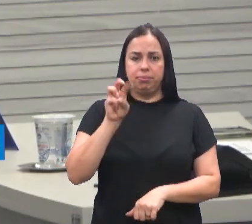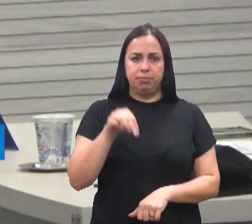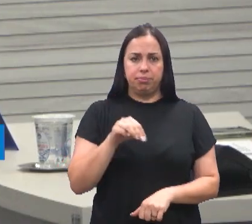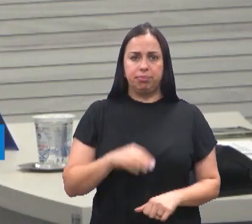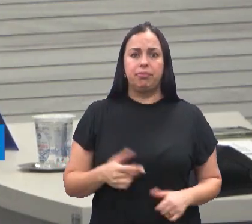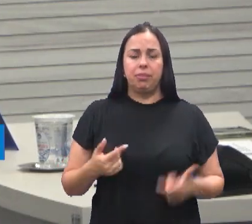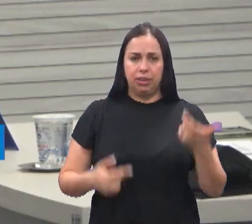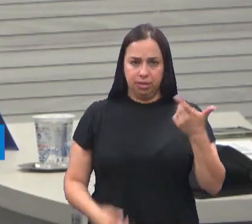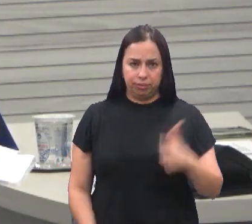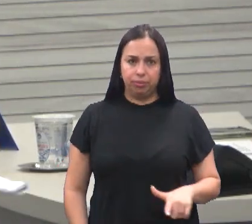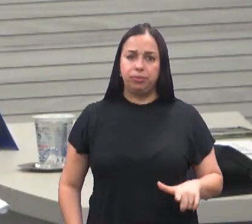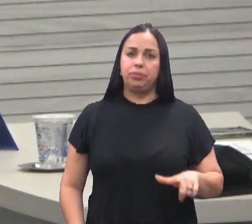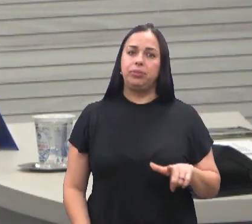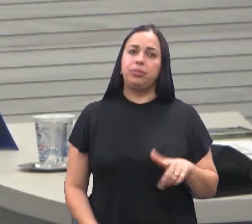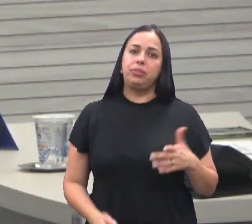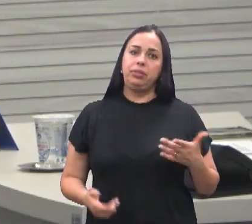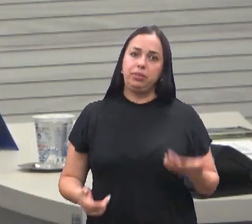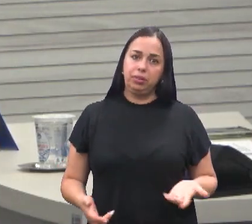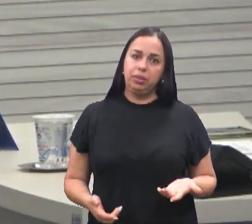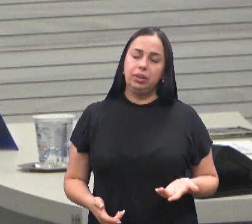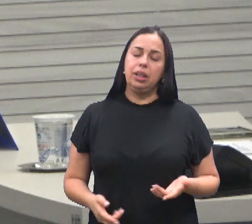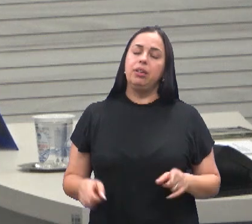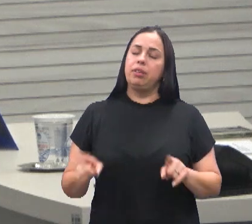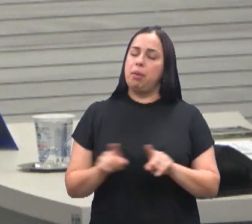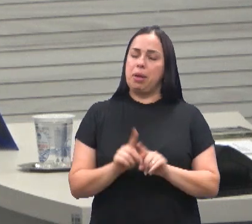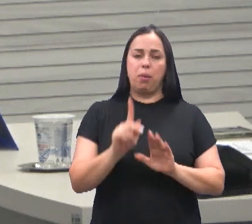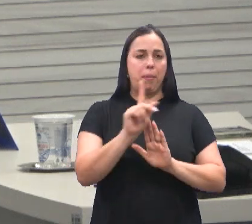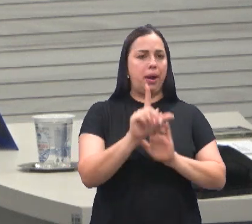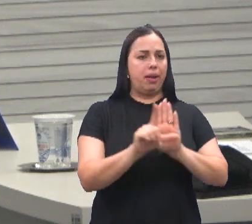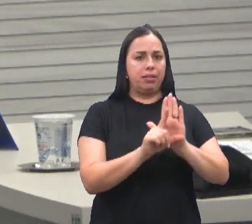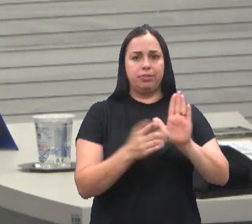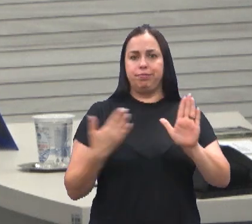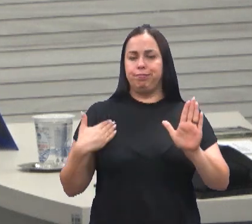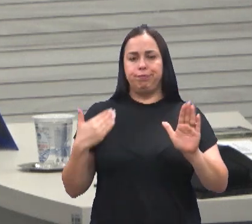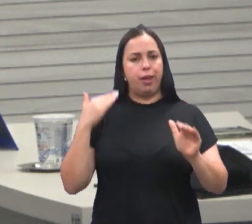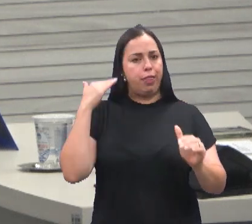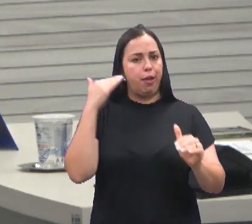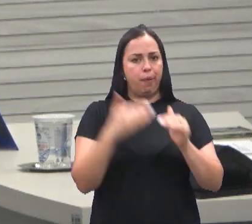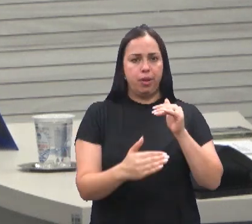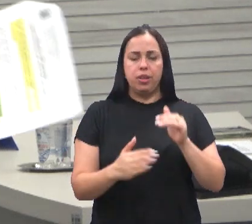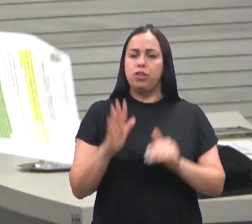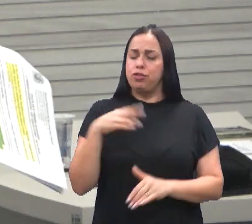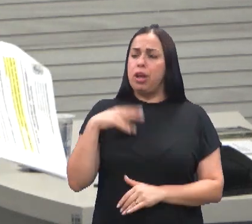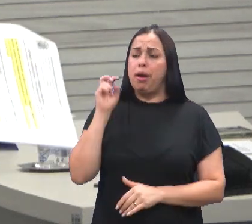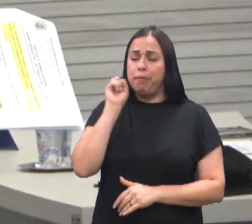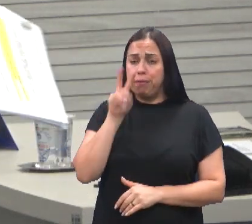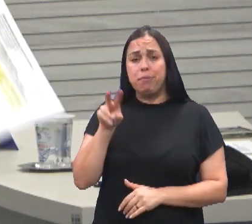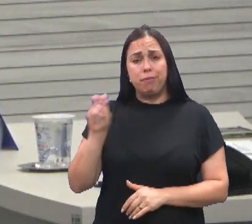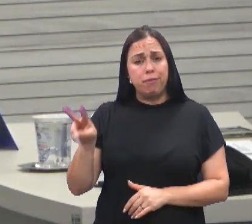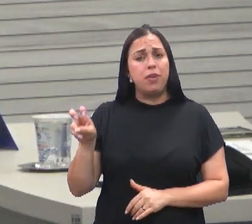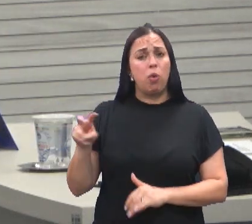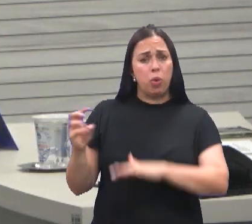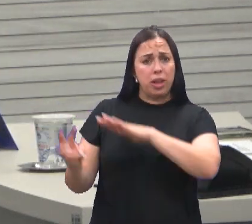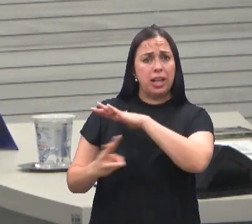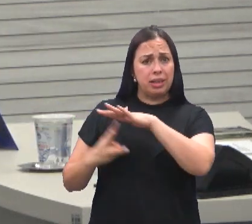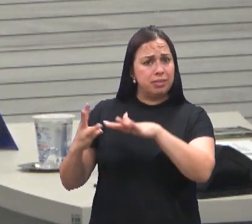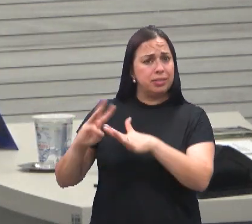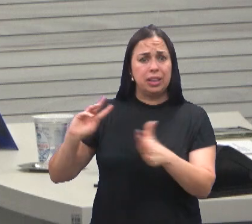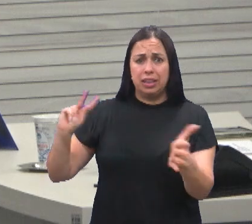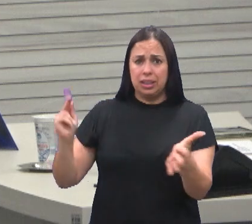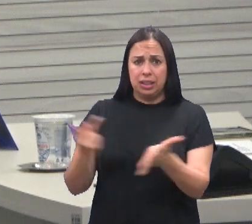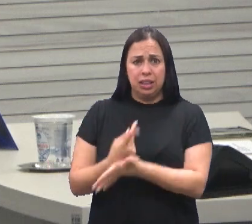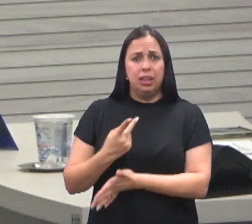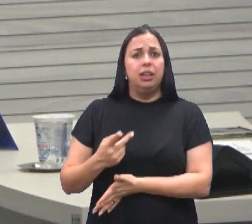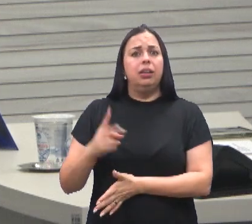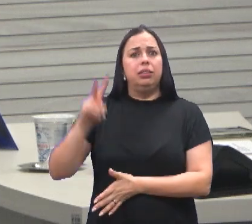Novamente no microfone, votei contrário também. A gente já viu que a terceirização não dá certo, né? E aqui a gente lembra que essa empresa é responsável